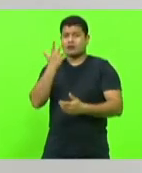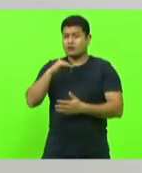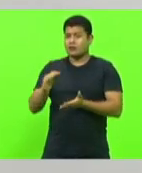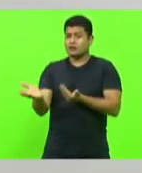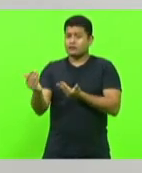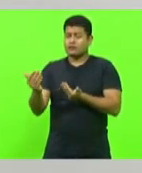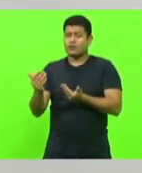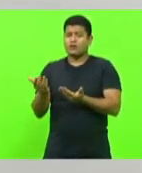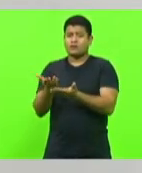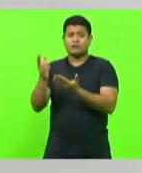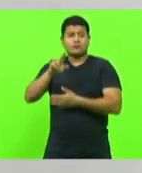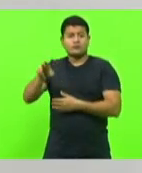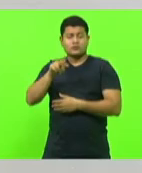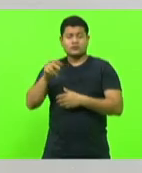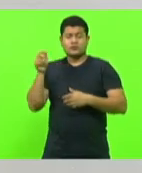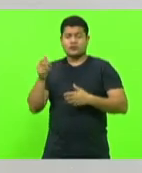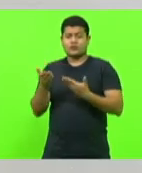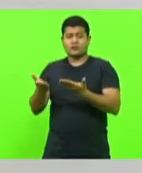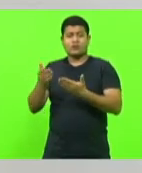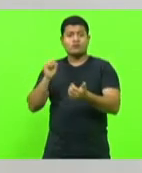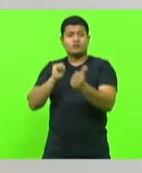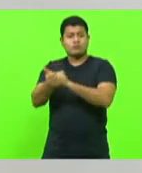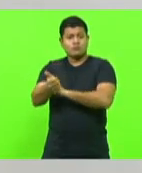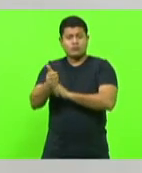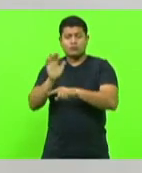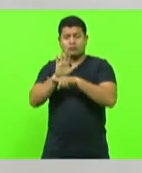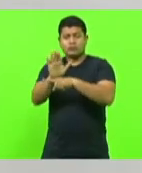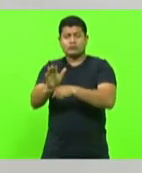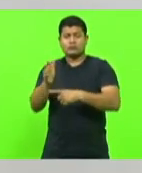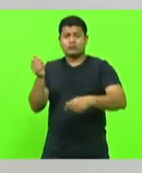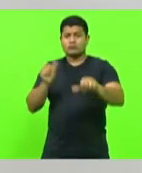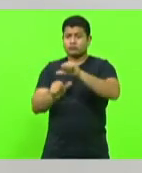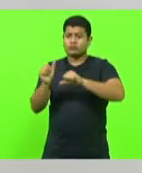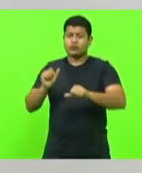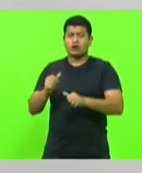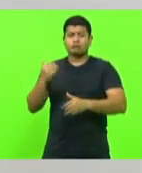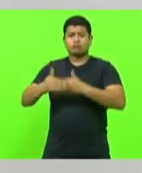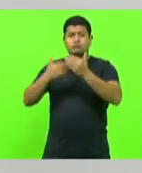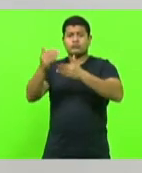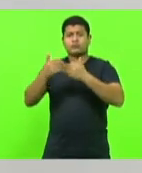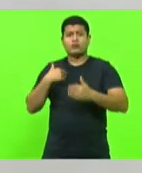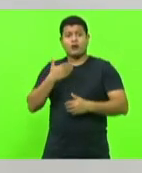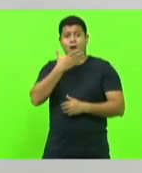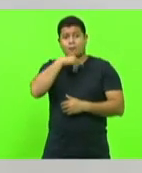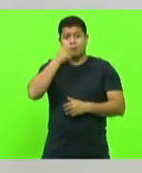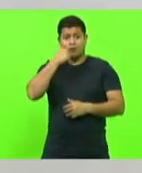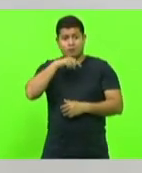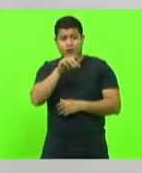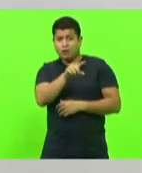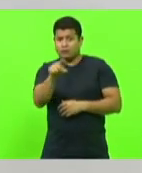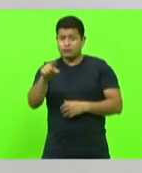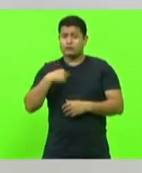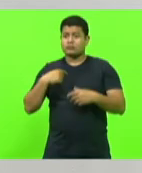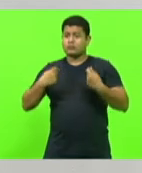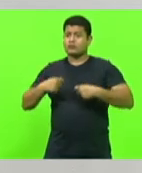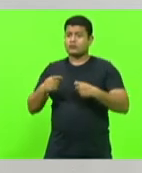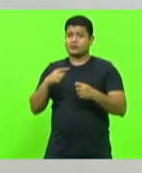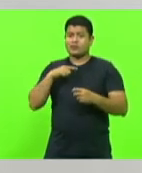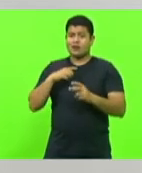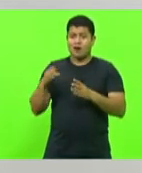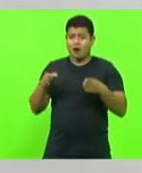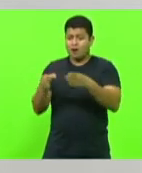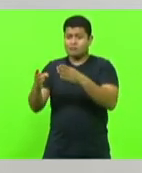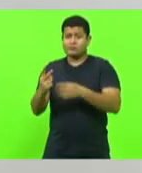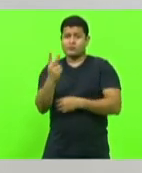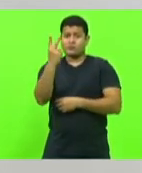como uma ferramenta de transformação e o caminho do bem. Pais, mães, só existem dois caminhos na vida, caminho do bem e do mal. Caminho do mais ou